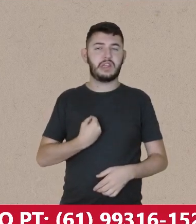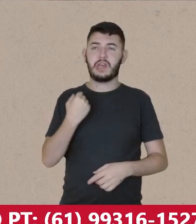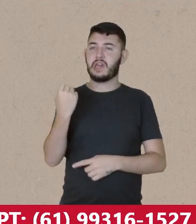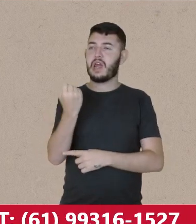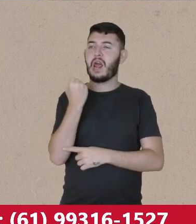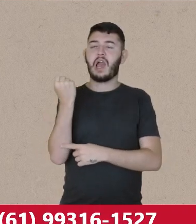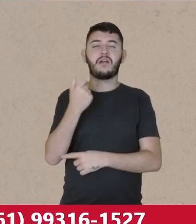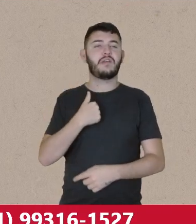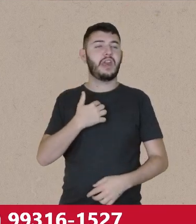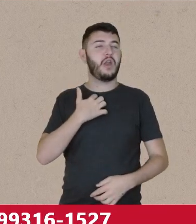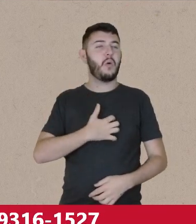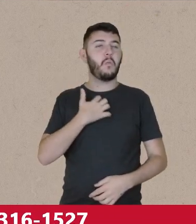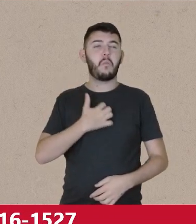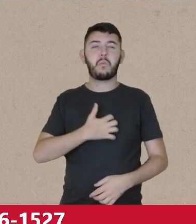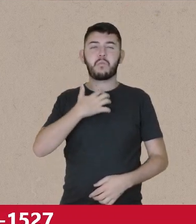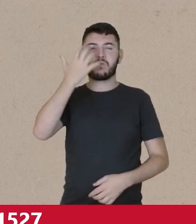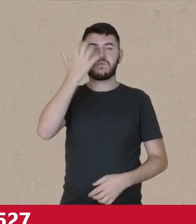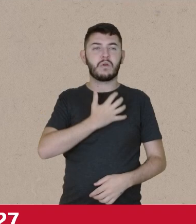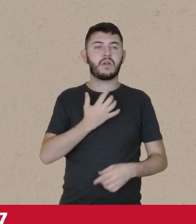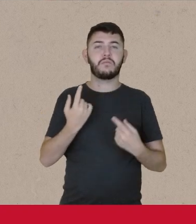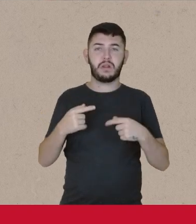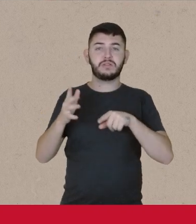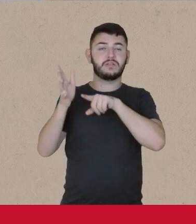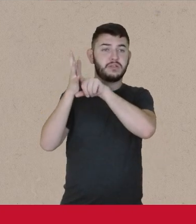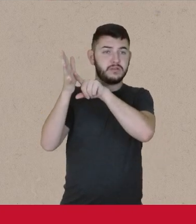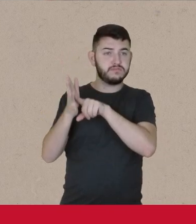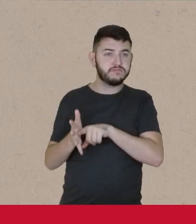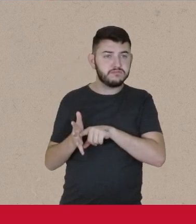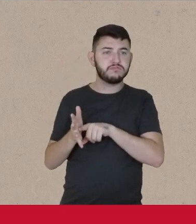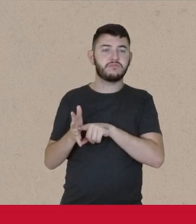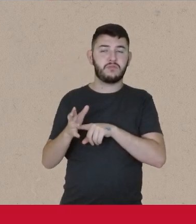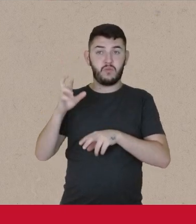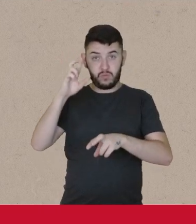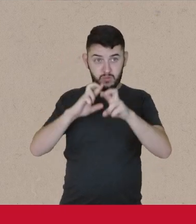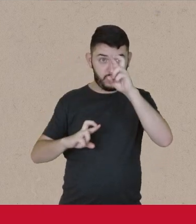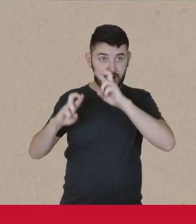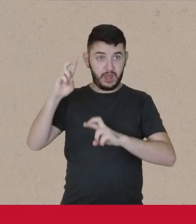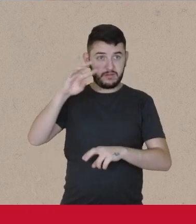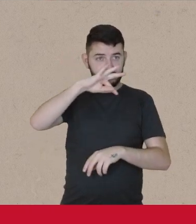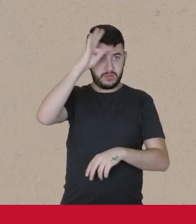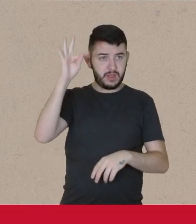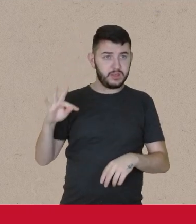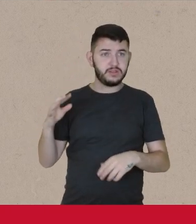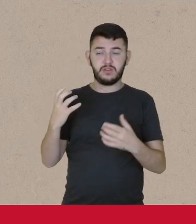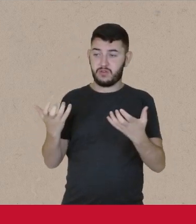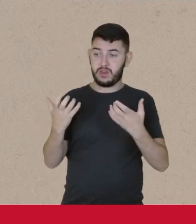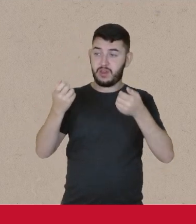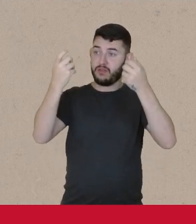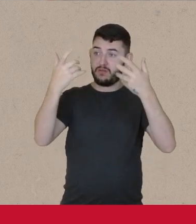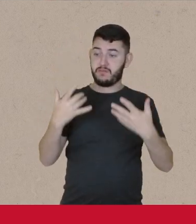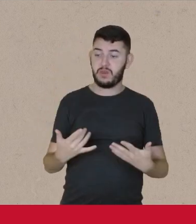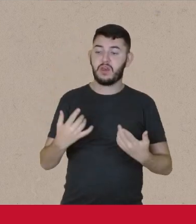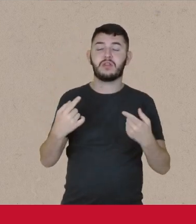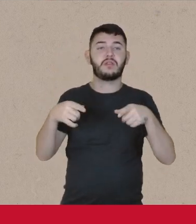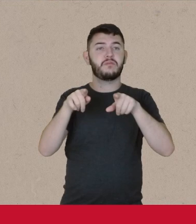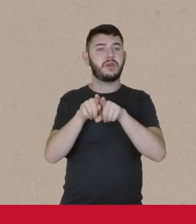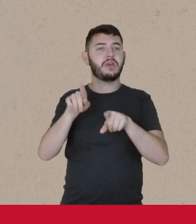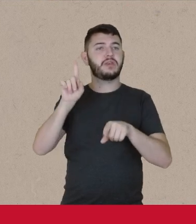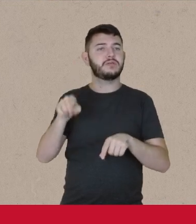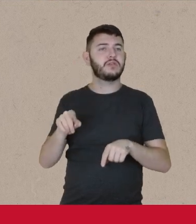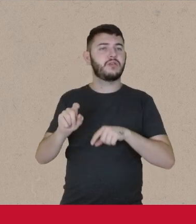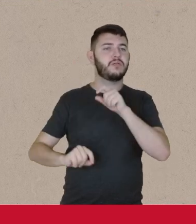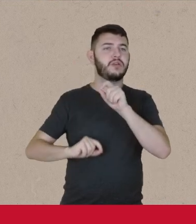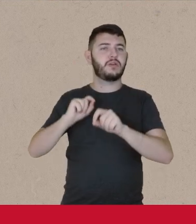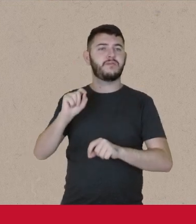e sem dúvida nenhuma que isso precisa ser apurado. Agora, eu queria chamar a atenção, Thaís, que isso é fruto, né, do que se instalou depois